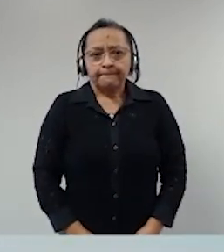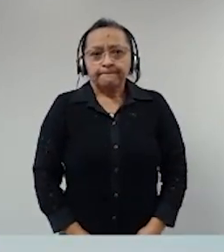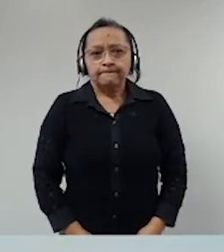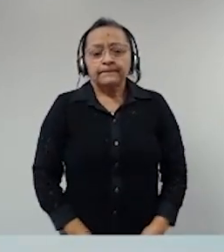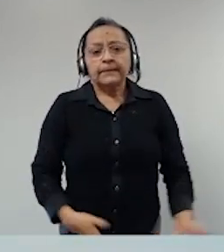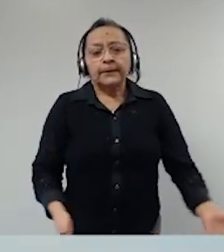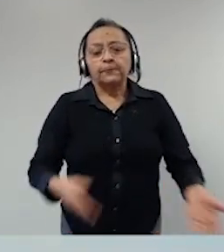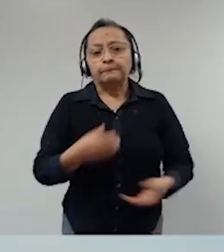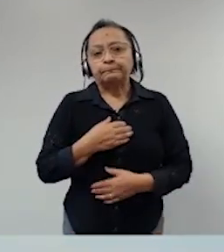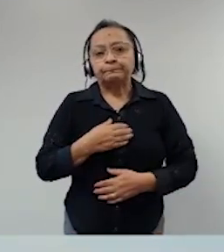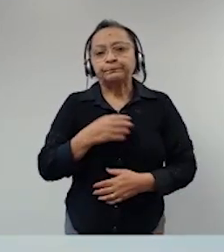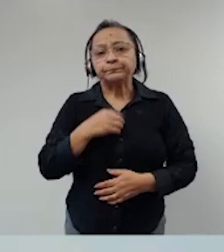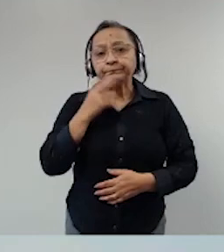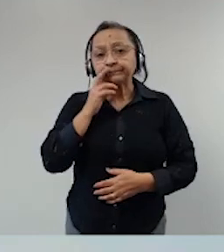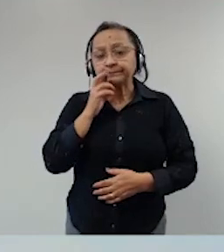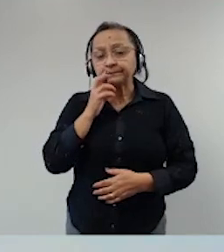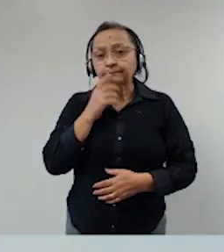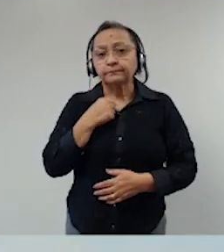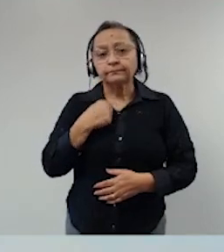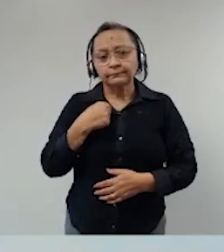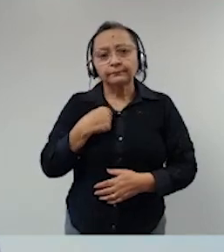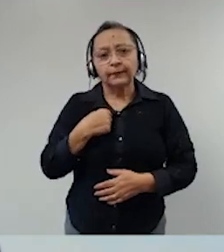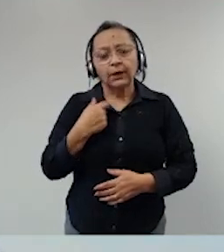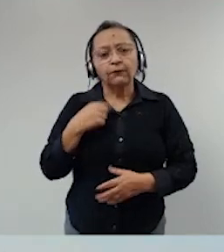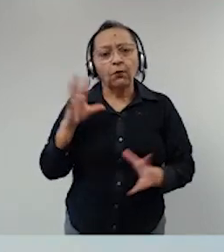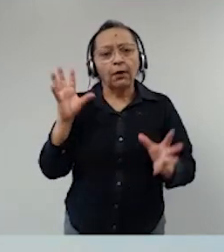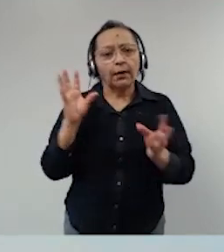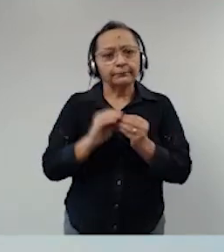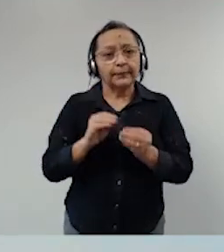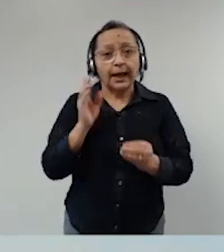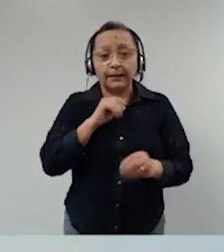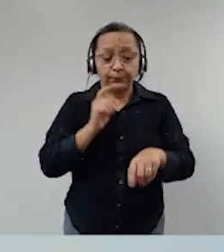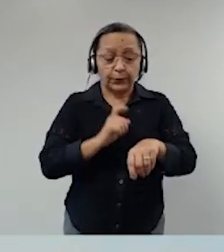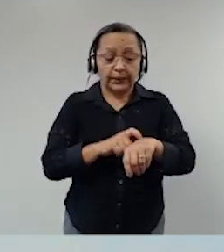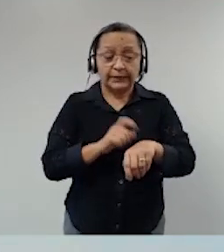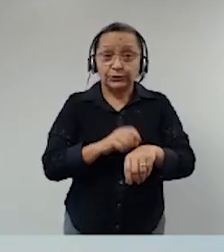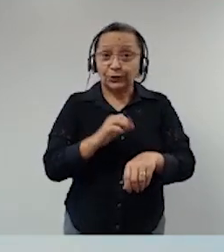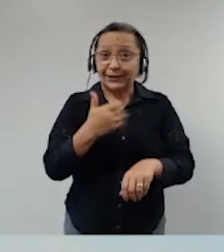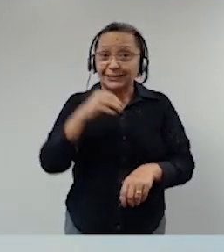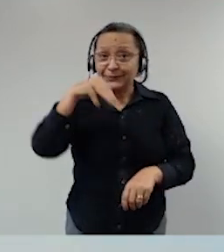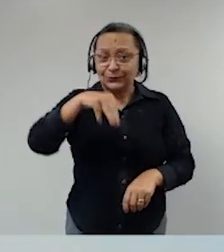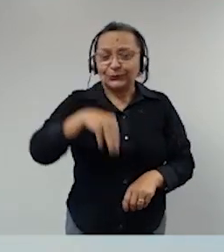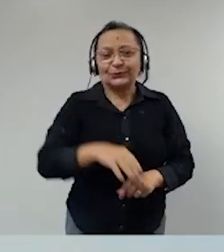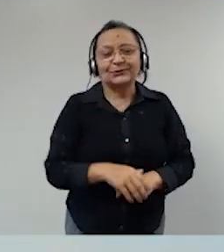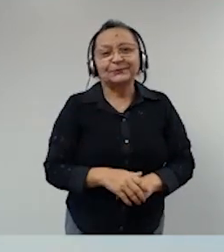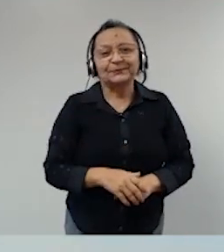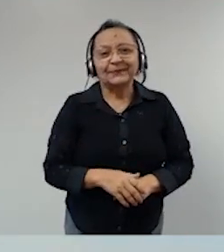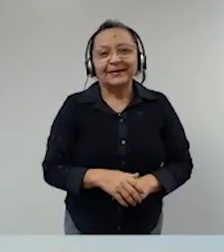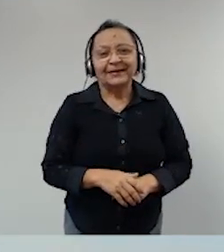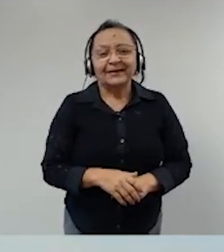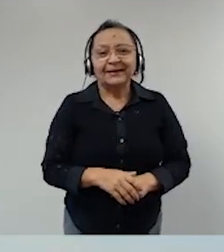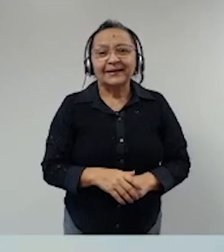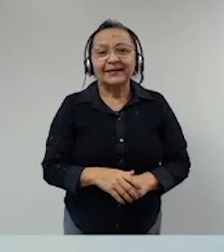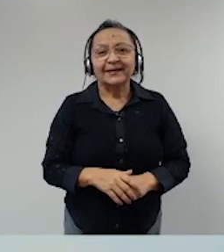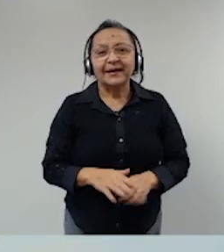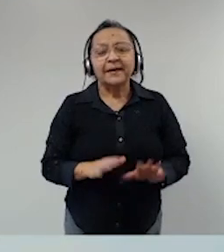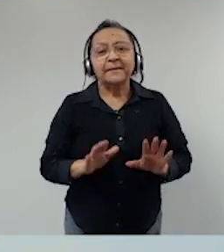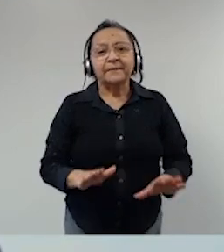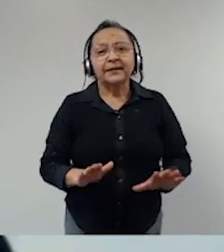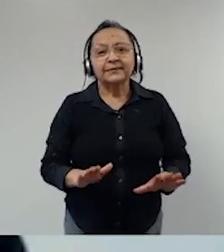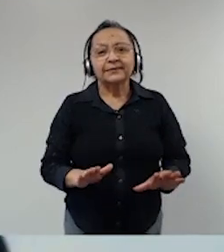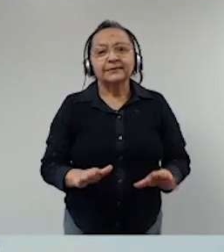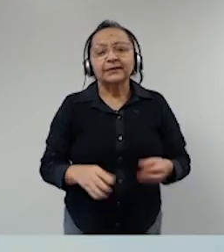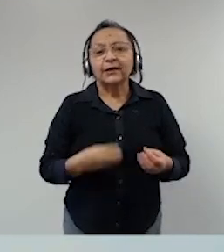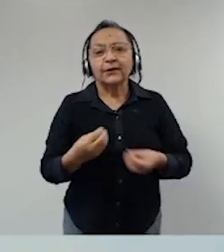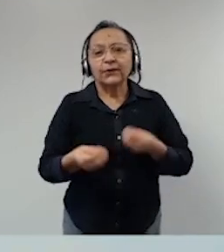Bom, João, eu vou falar rapidamente, porque nós temos agora 10 minutos apenas para encerrar, mas como